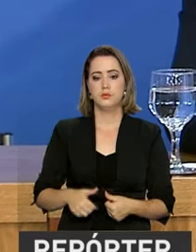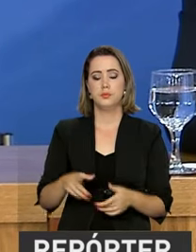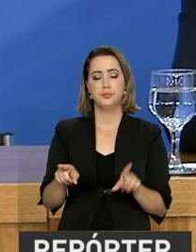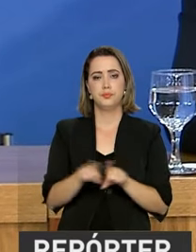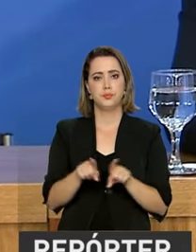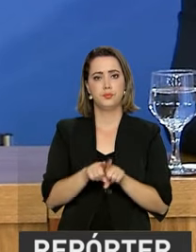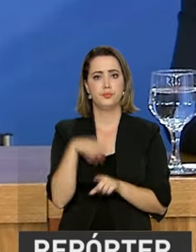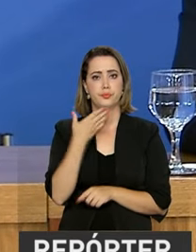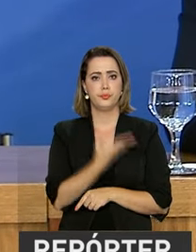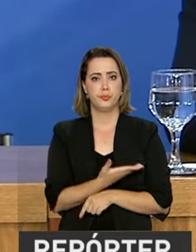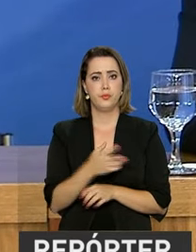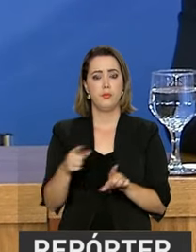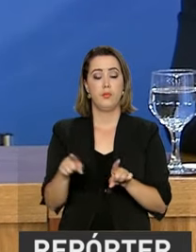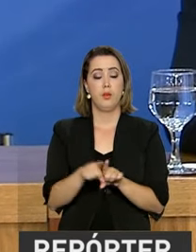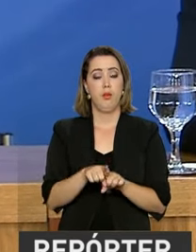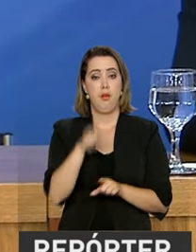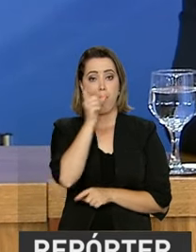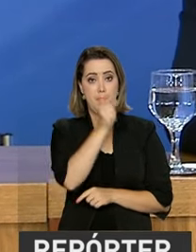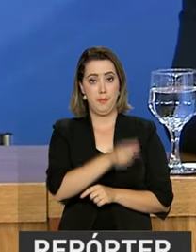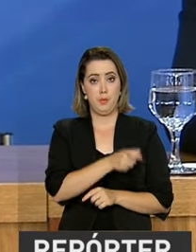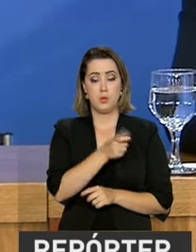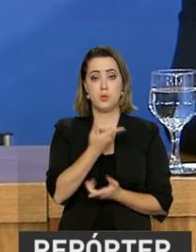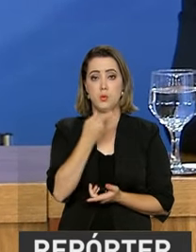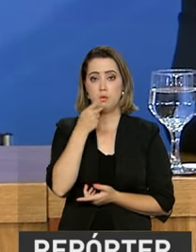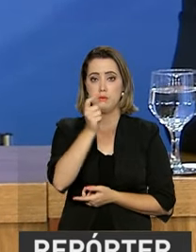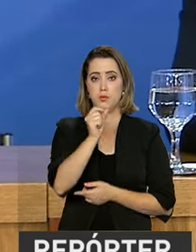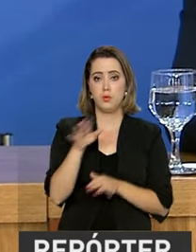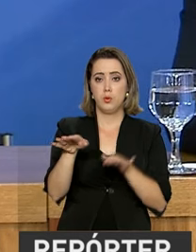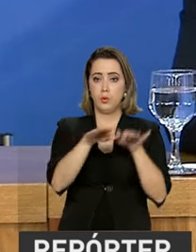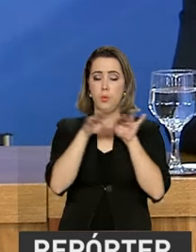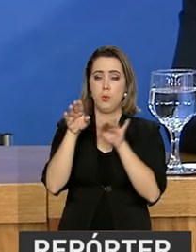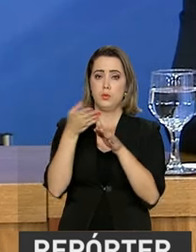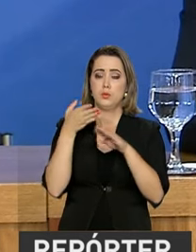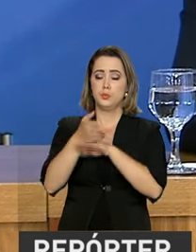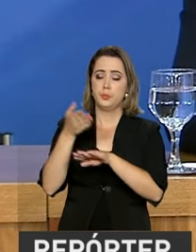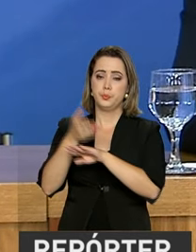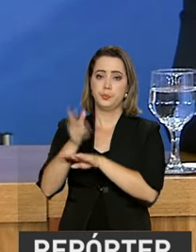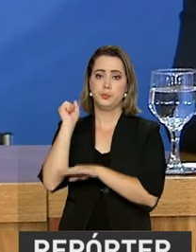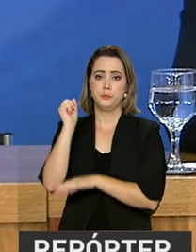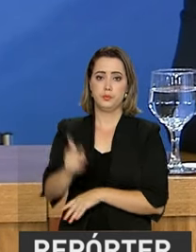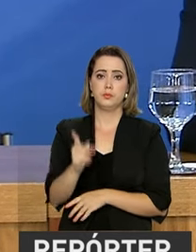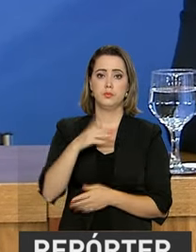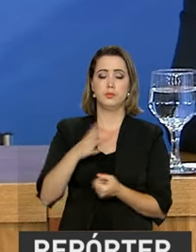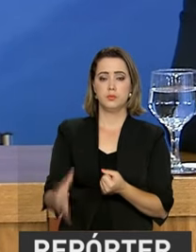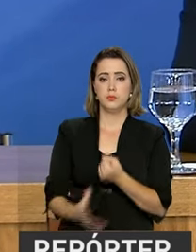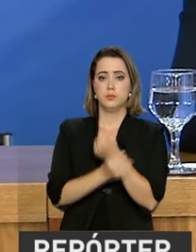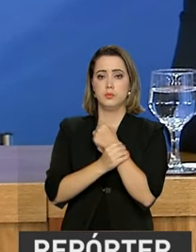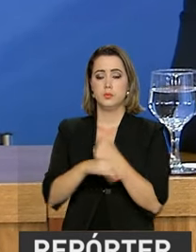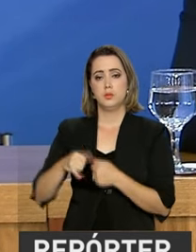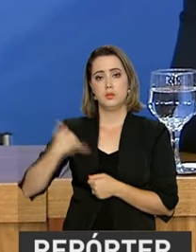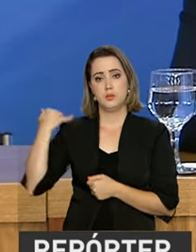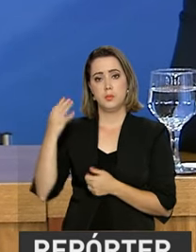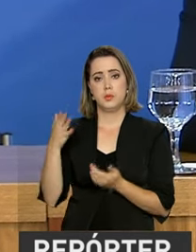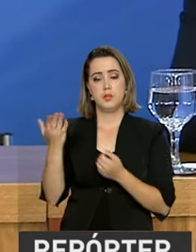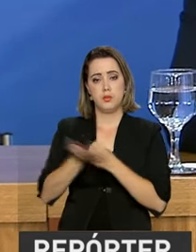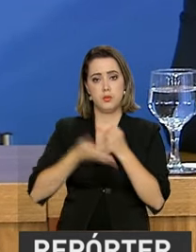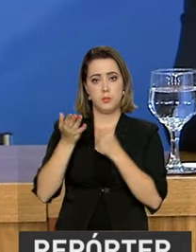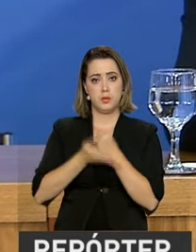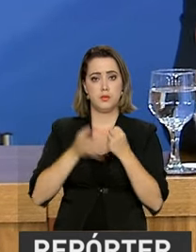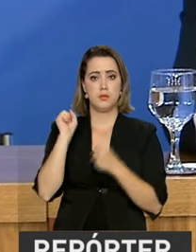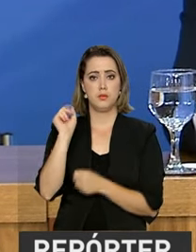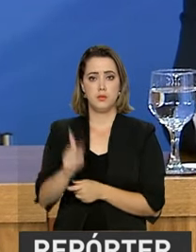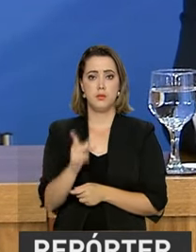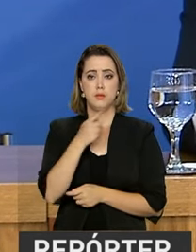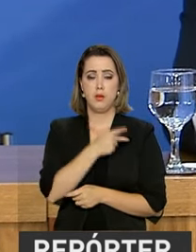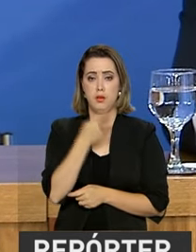relator reafirmou que a reforma vai garantir mais igualdade no acesso à previdência e assegurar uma idade mínima para aposentadoria